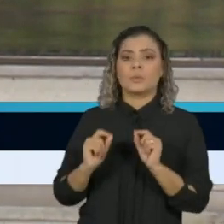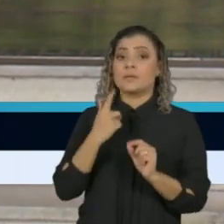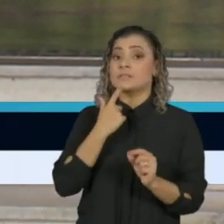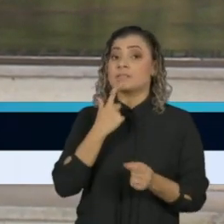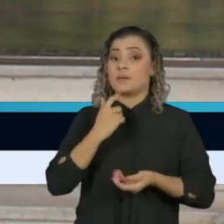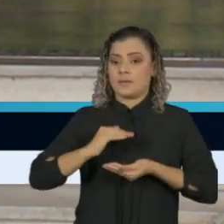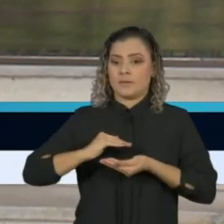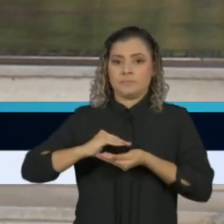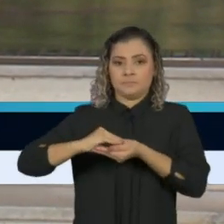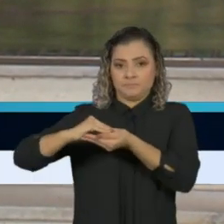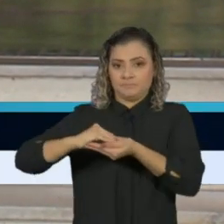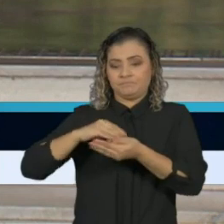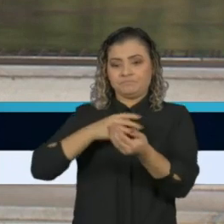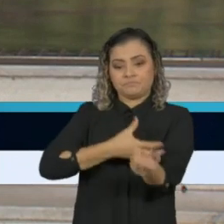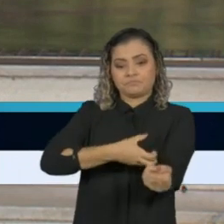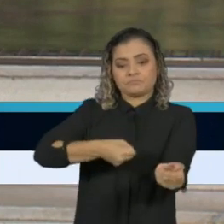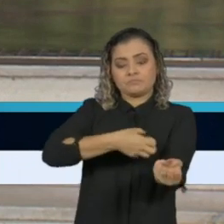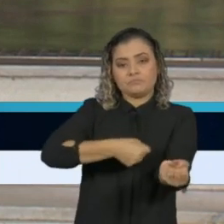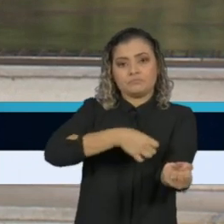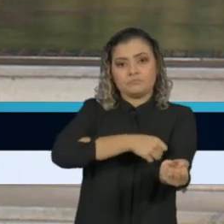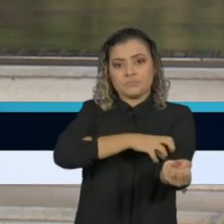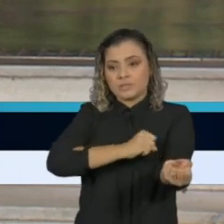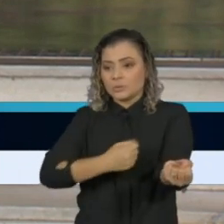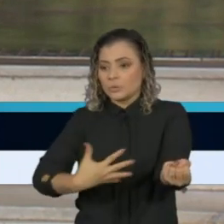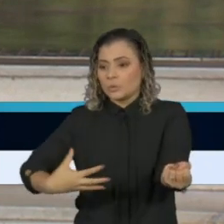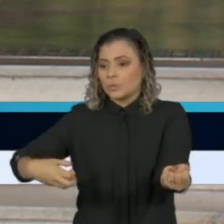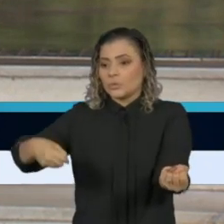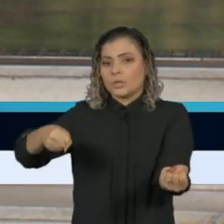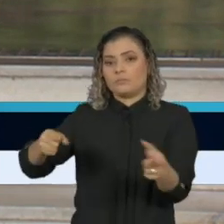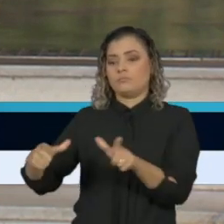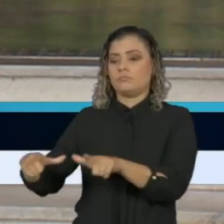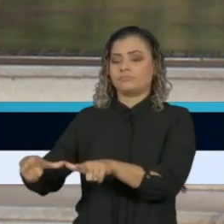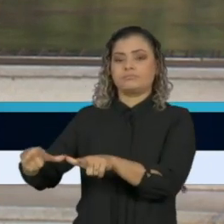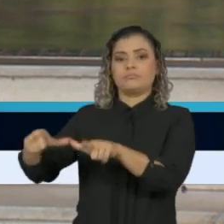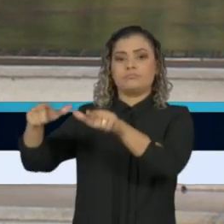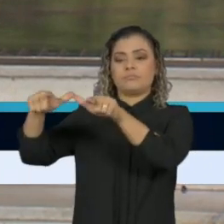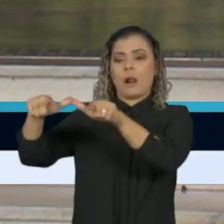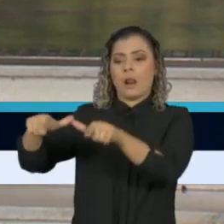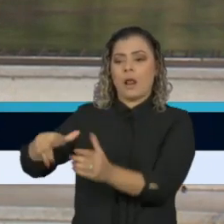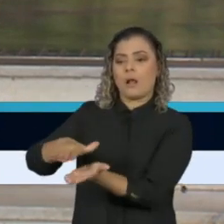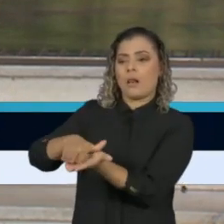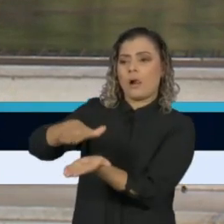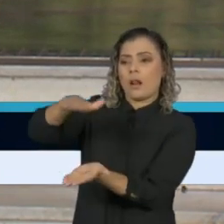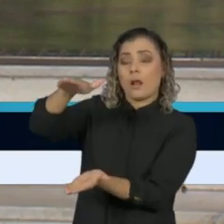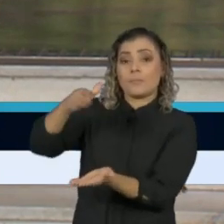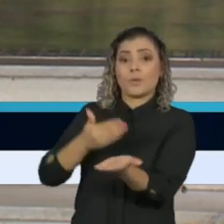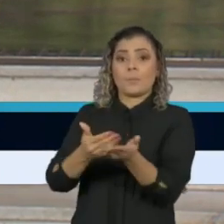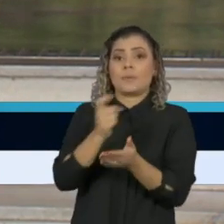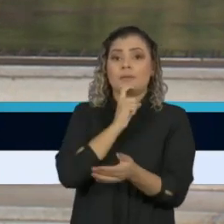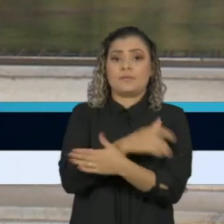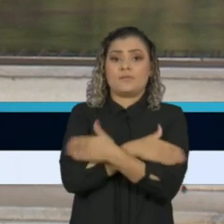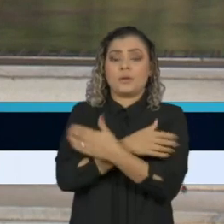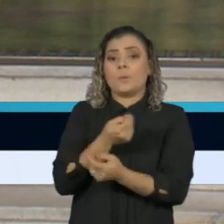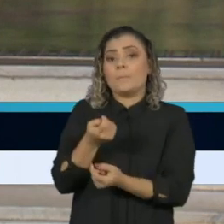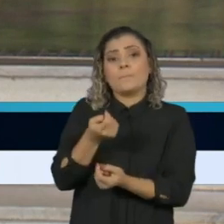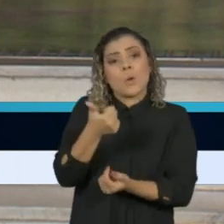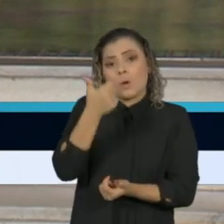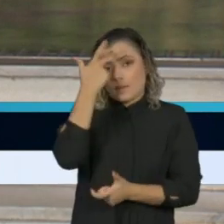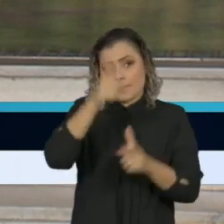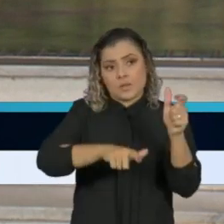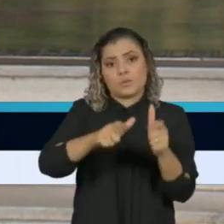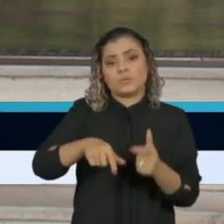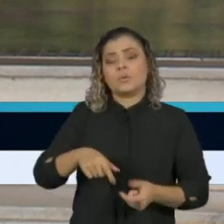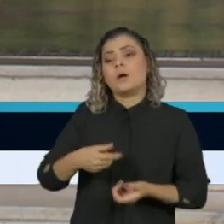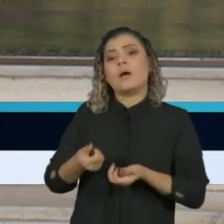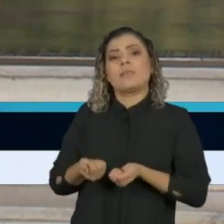aqui no estado de São Paulo, a gente sabe que essa é um mês um pouco crítico, começa com a chegada do inverno. Poucas pessoas estão indo até os